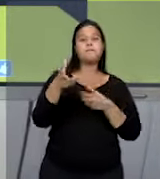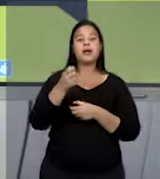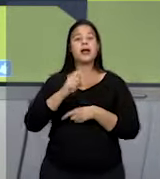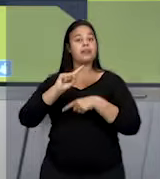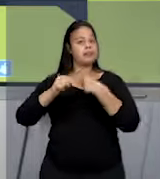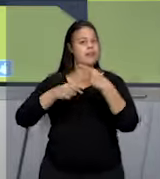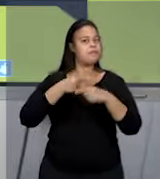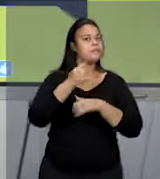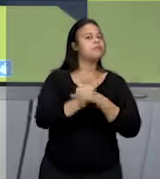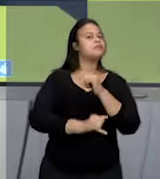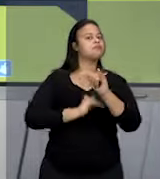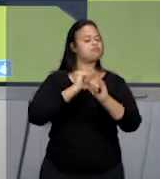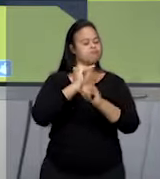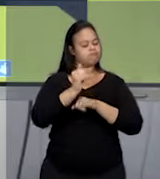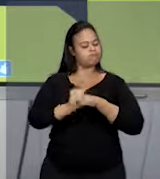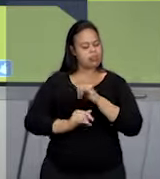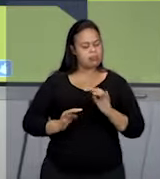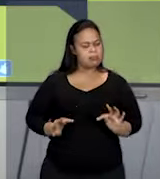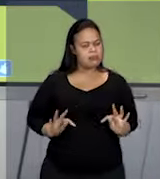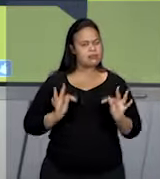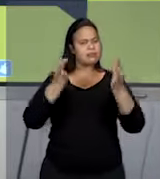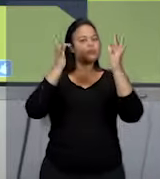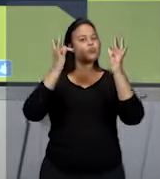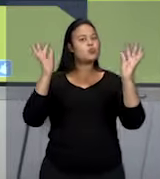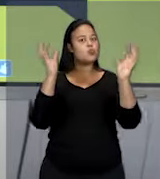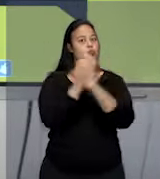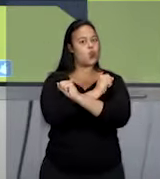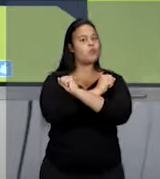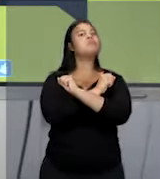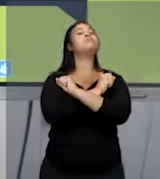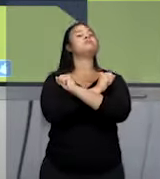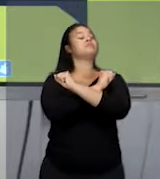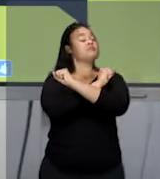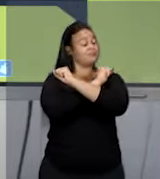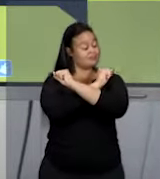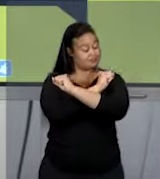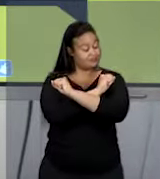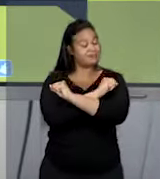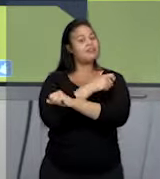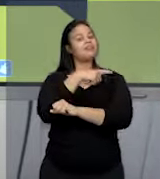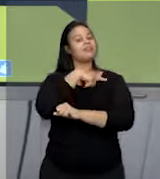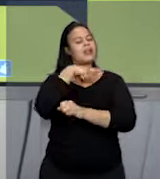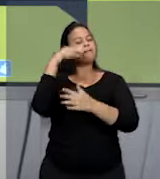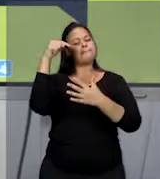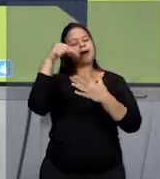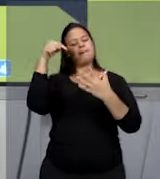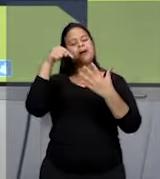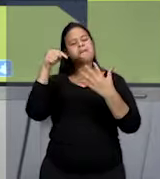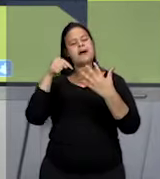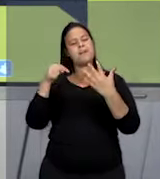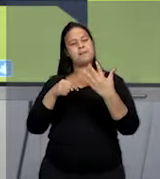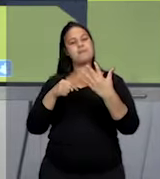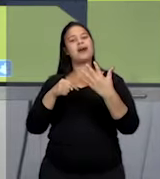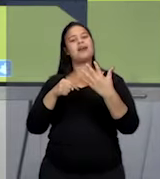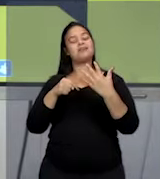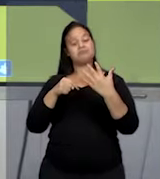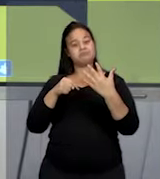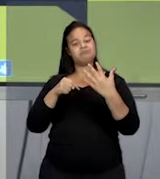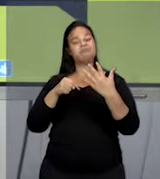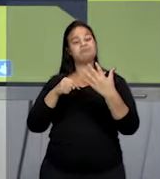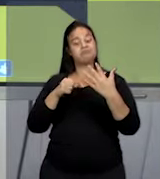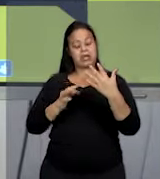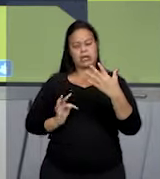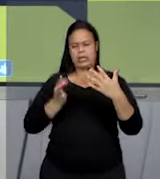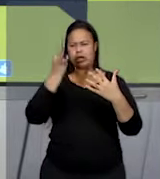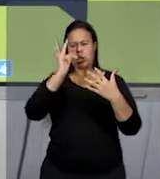que a internet ficou mais veloz, que a gente tem mais acesso a aparelhos, né,